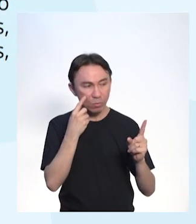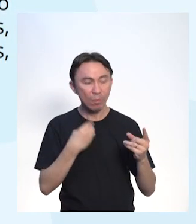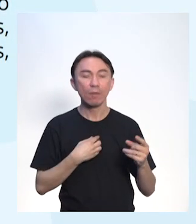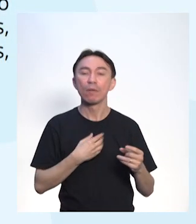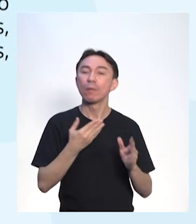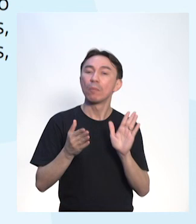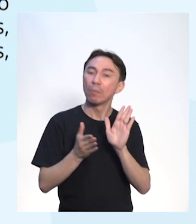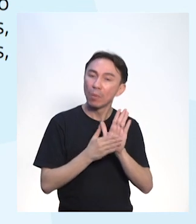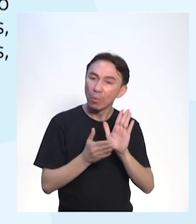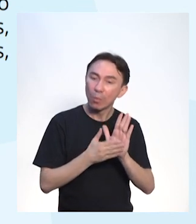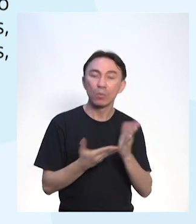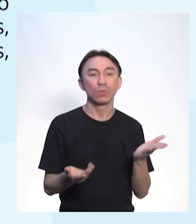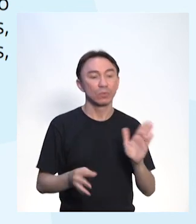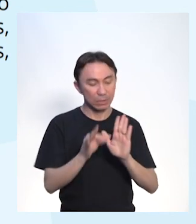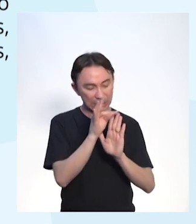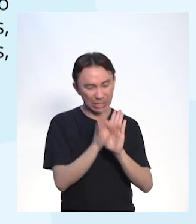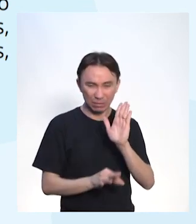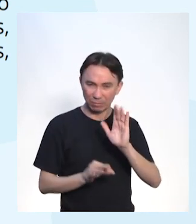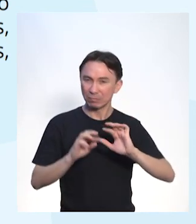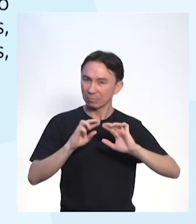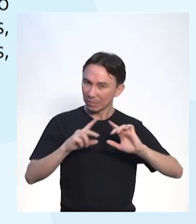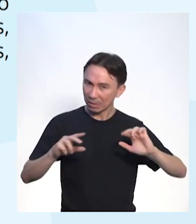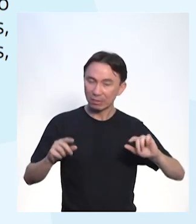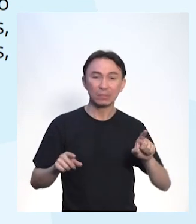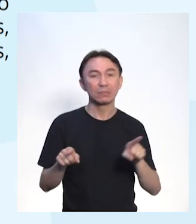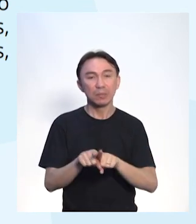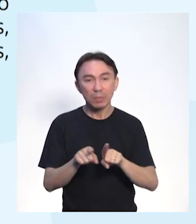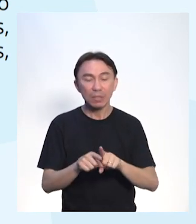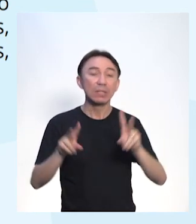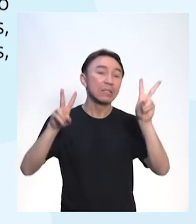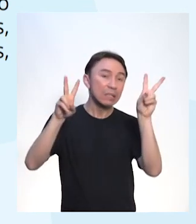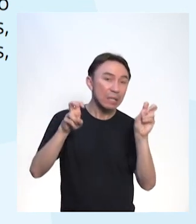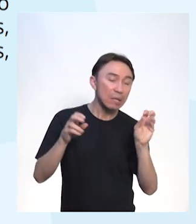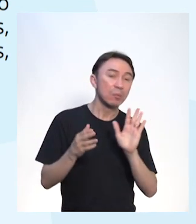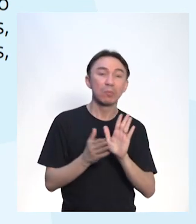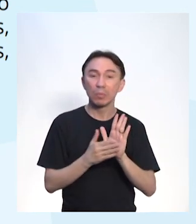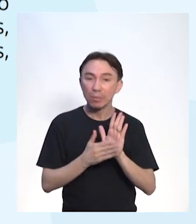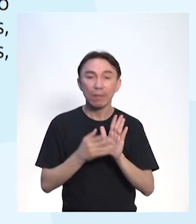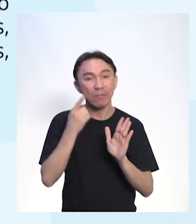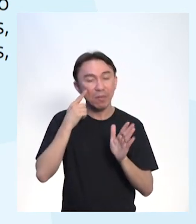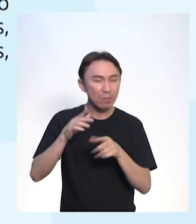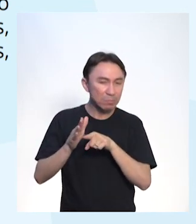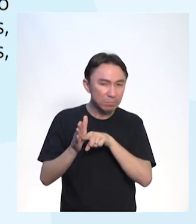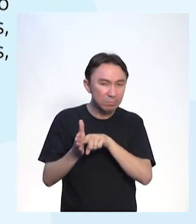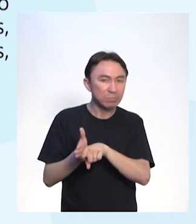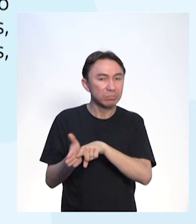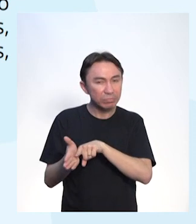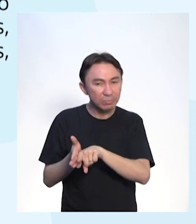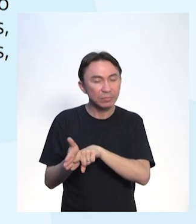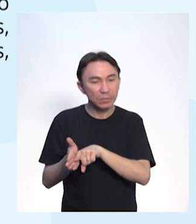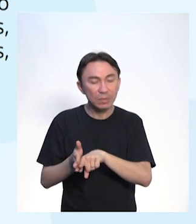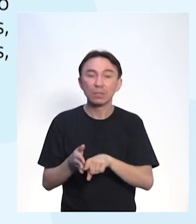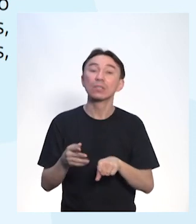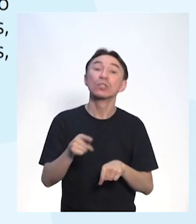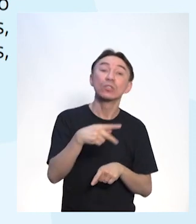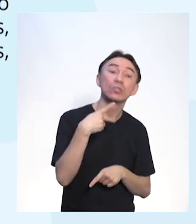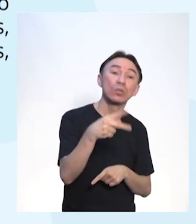sobre o tema proposto e pesquisando dados, evidências e exemplos para sustentar os